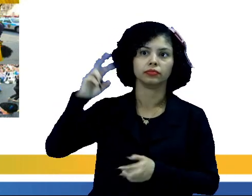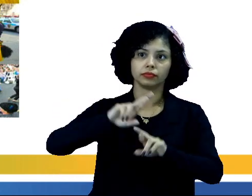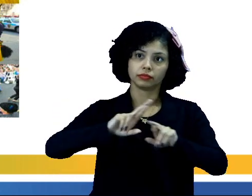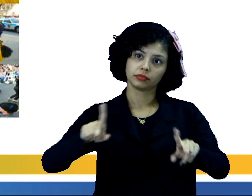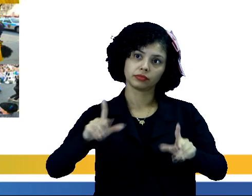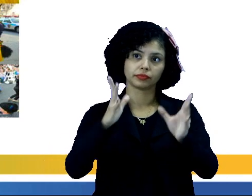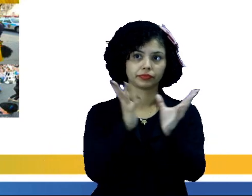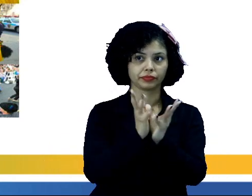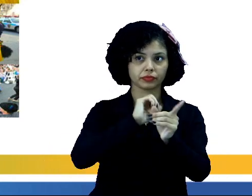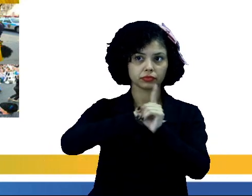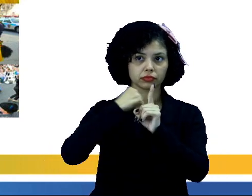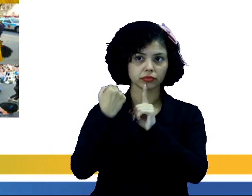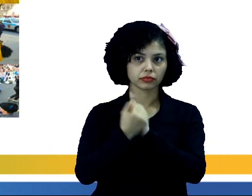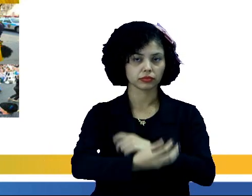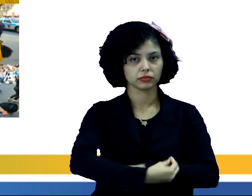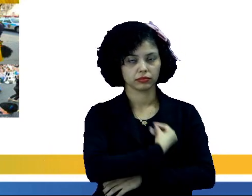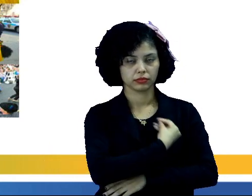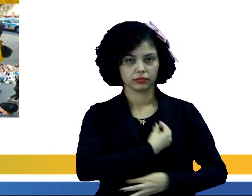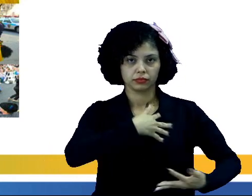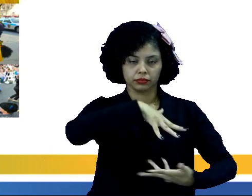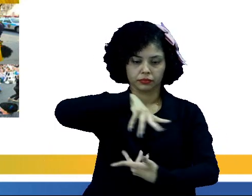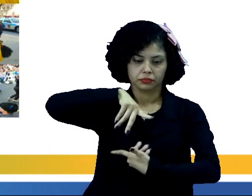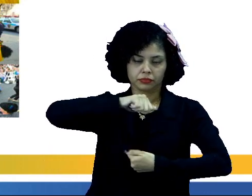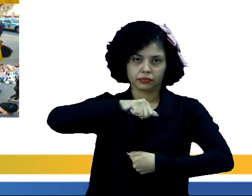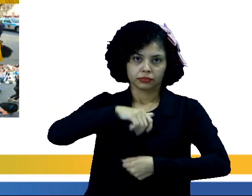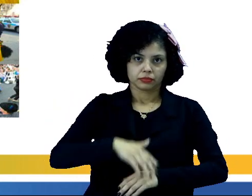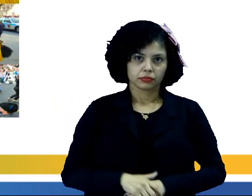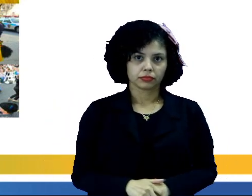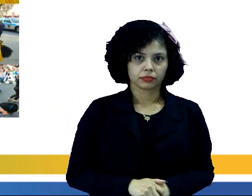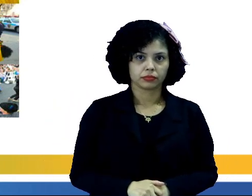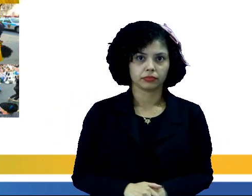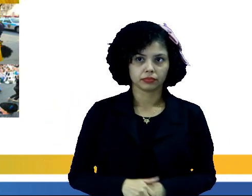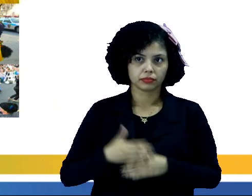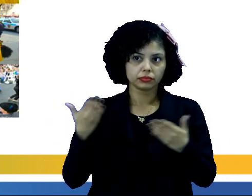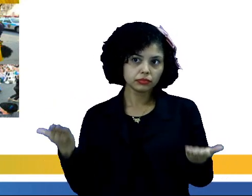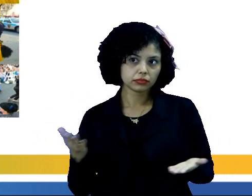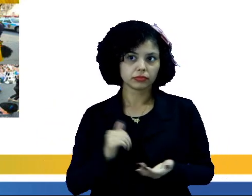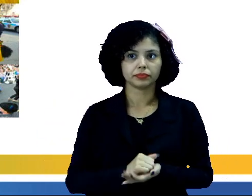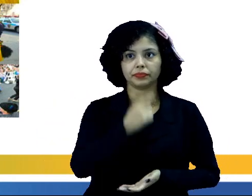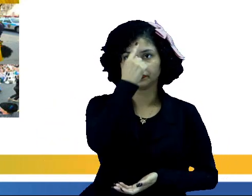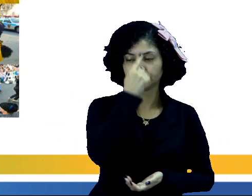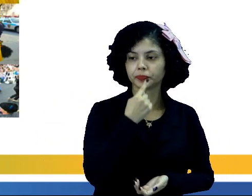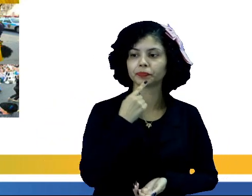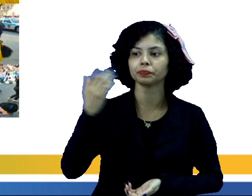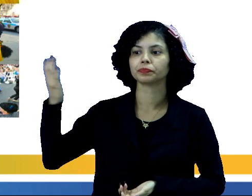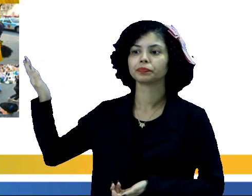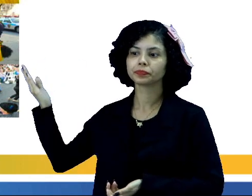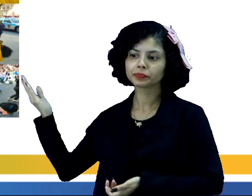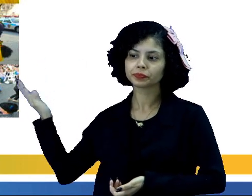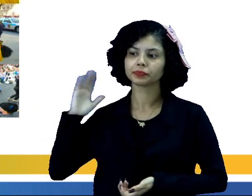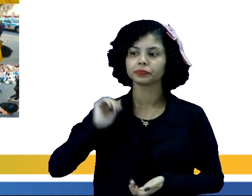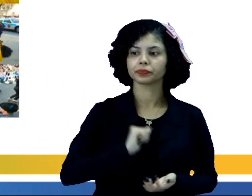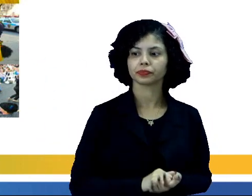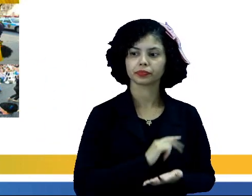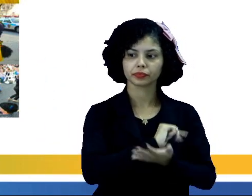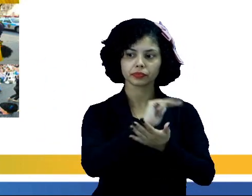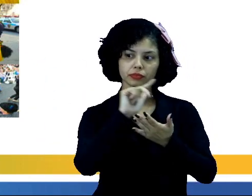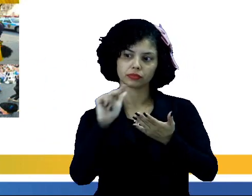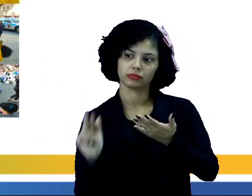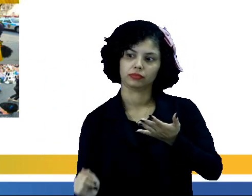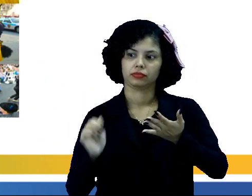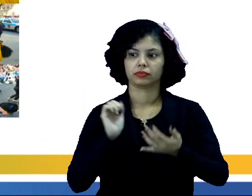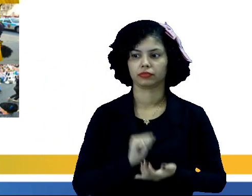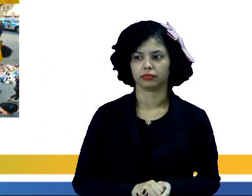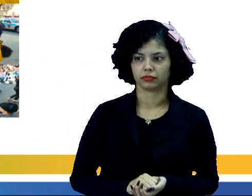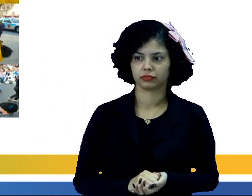e culturais dos diferentes grupos sociais que vivem no mundo. Tá? Aqui na imagem é só para vocês verem aí a